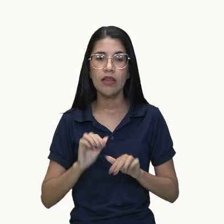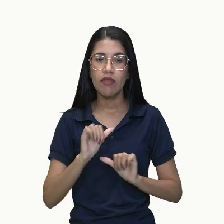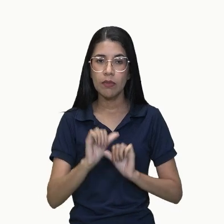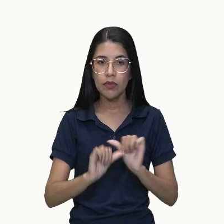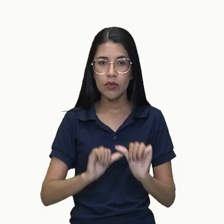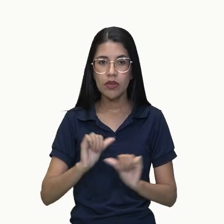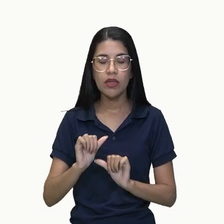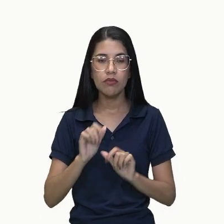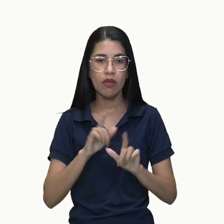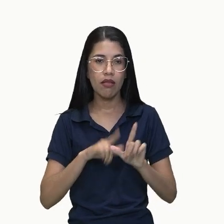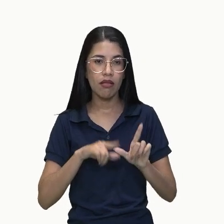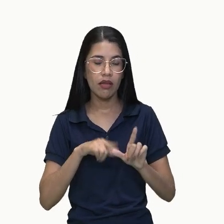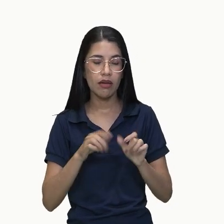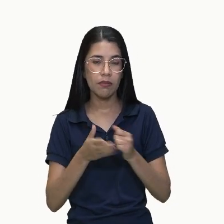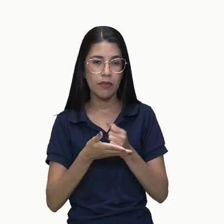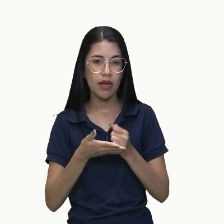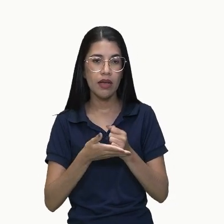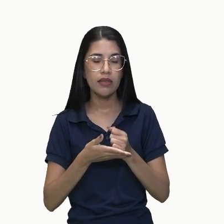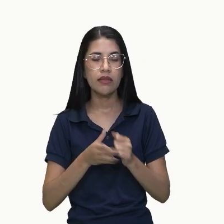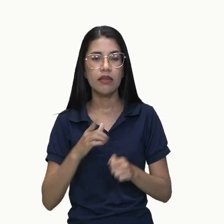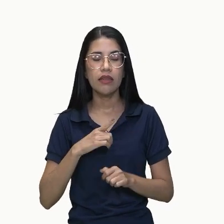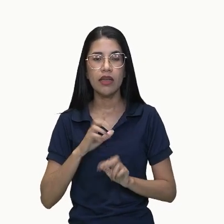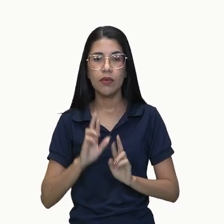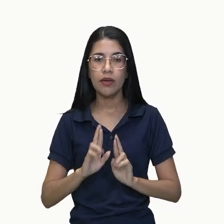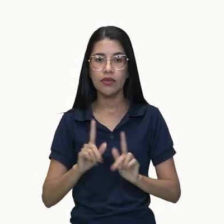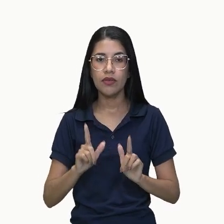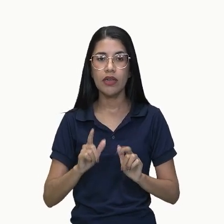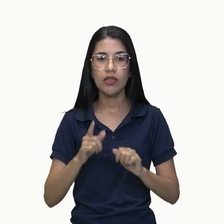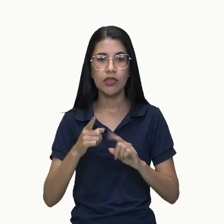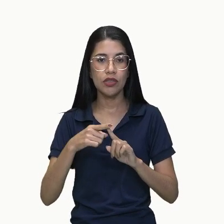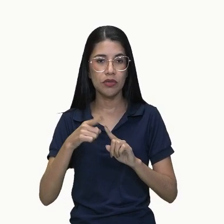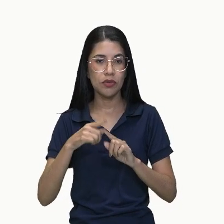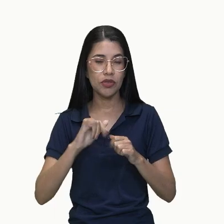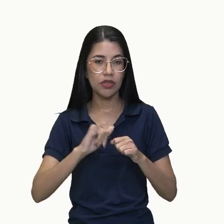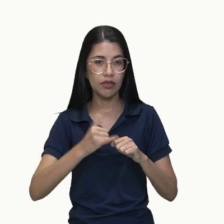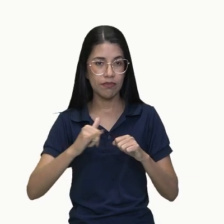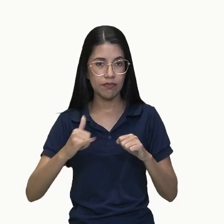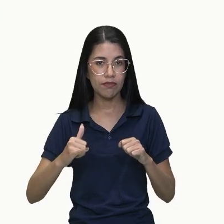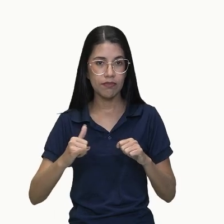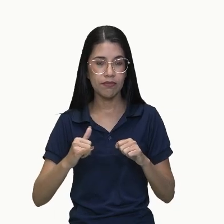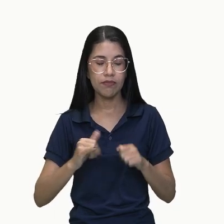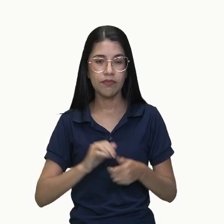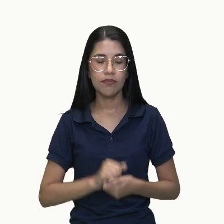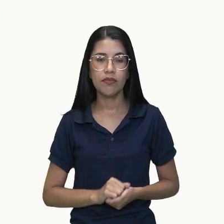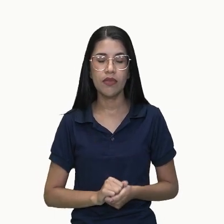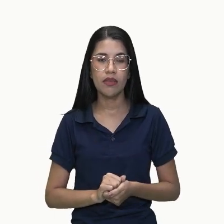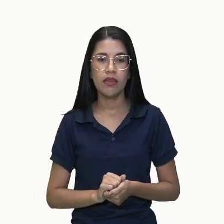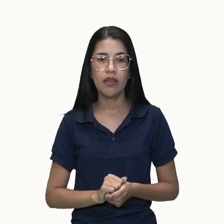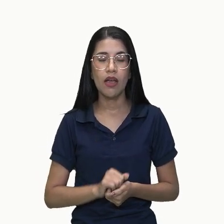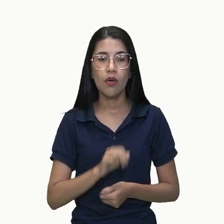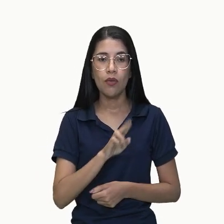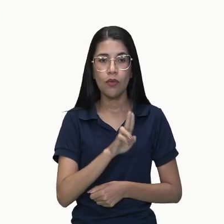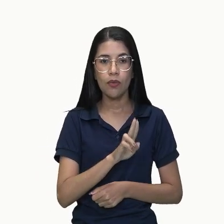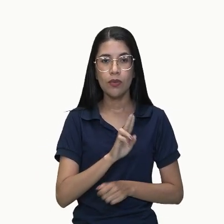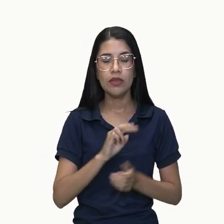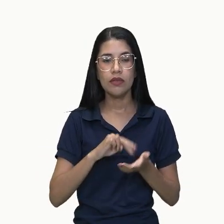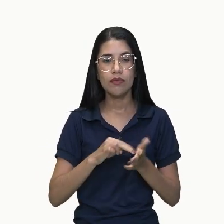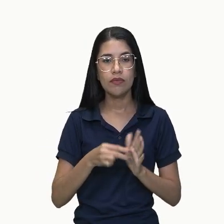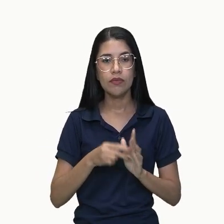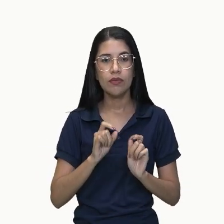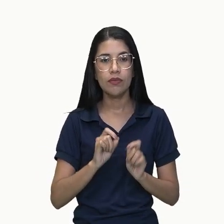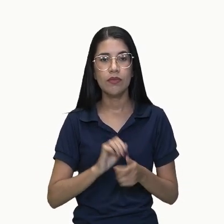isso, nós temos aí diferentes aminoácidos, tá? A primeira base U é o quê? Aqui, ó,